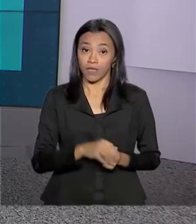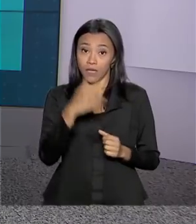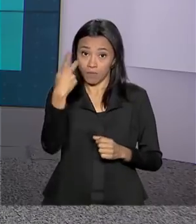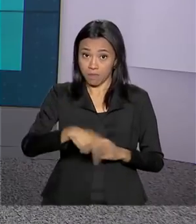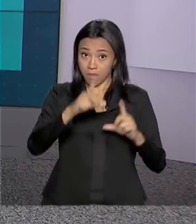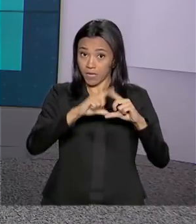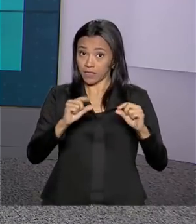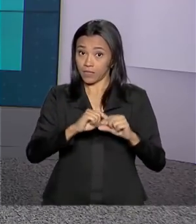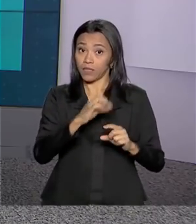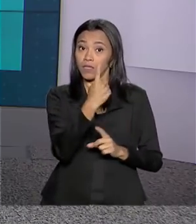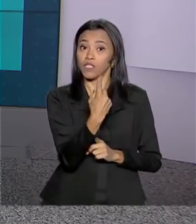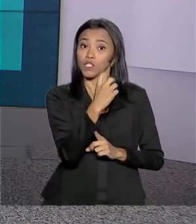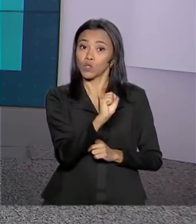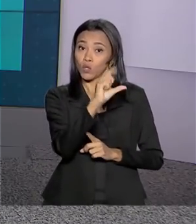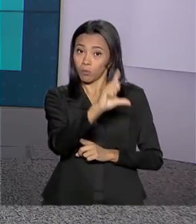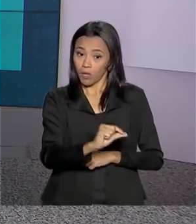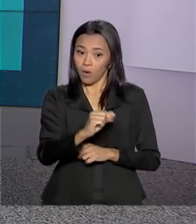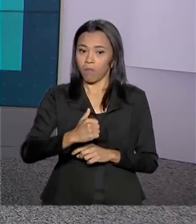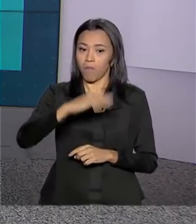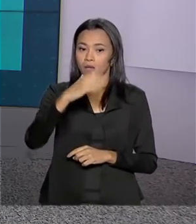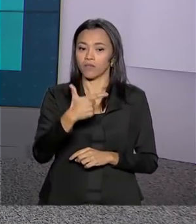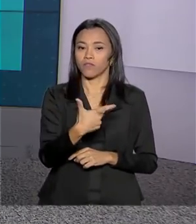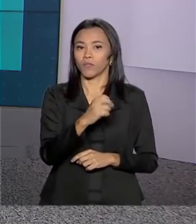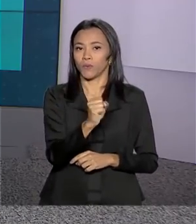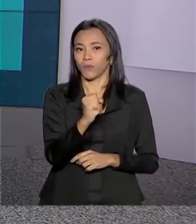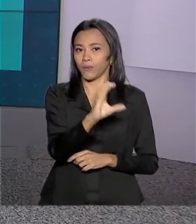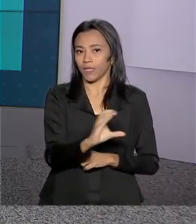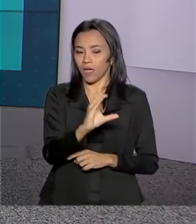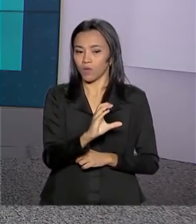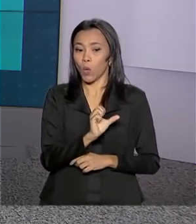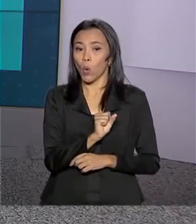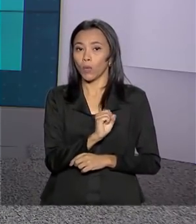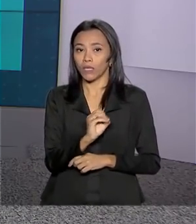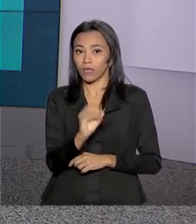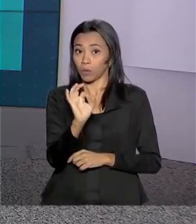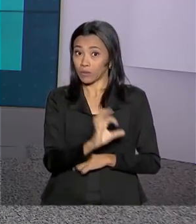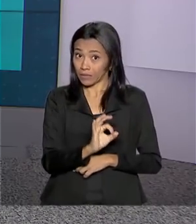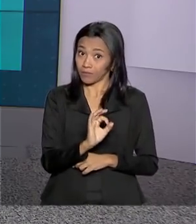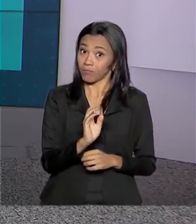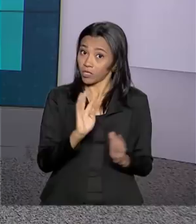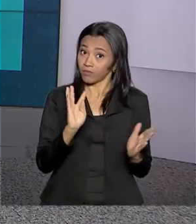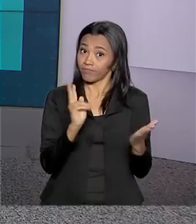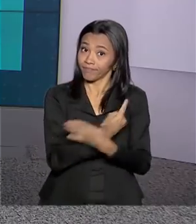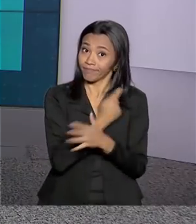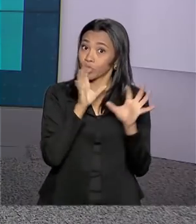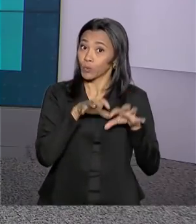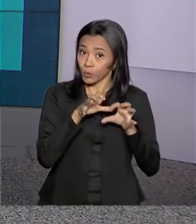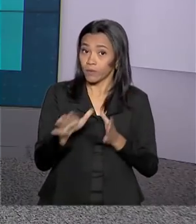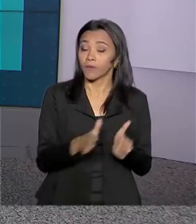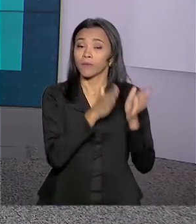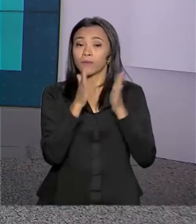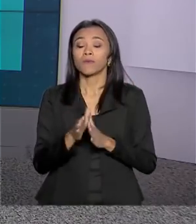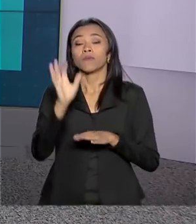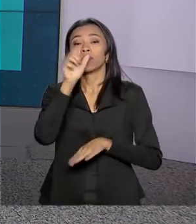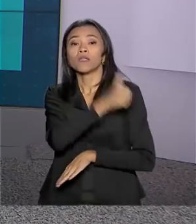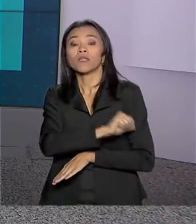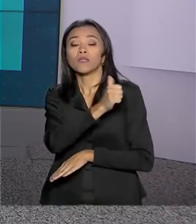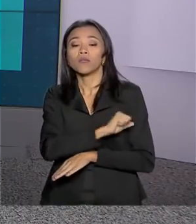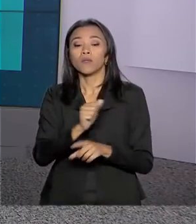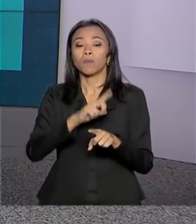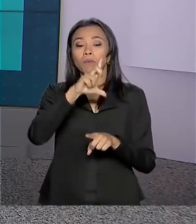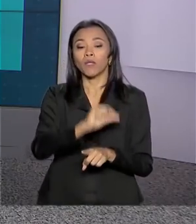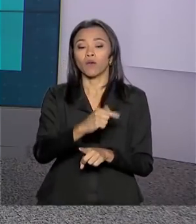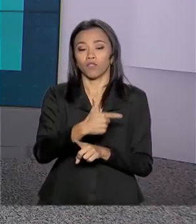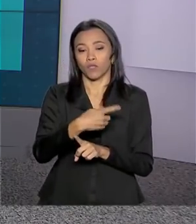brasília mínima de 18 e máxima de 28 graus 80% de possibilidade de chuva rio de janeiro mínima de